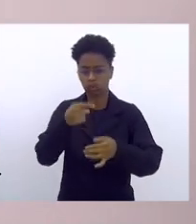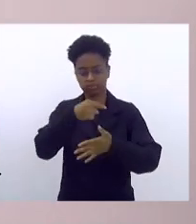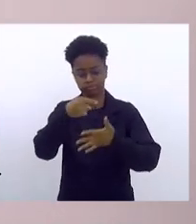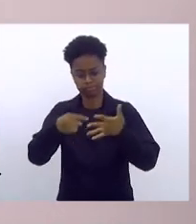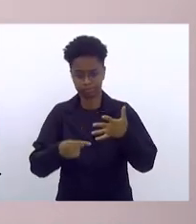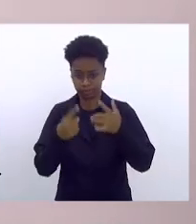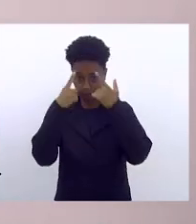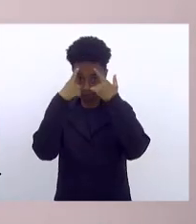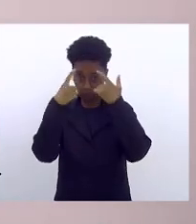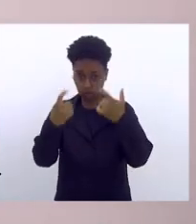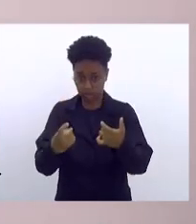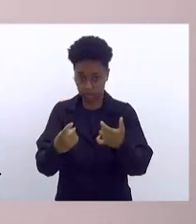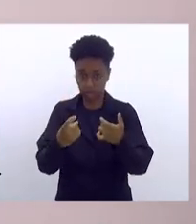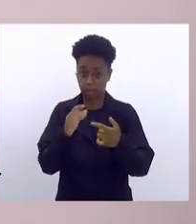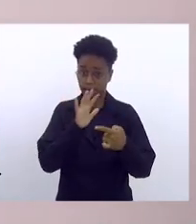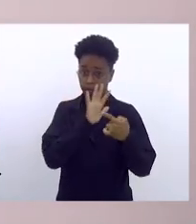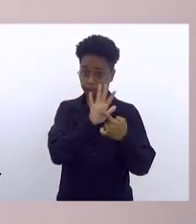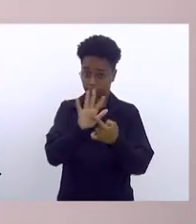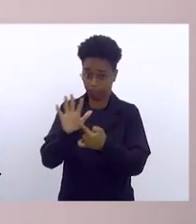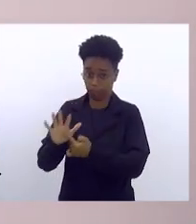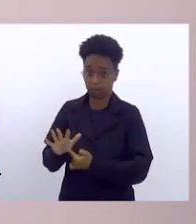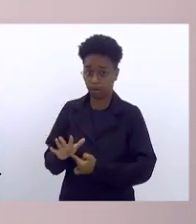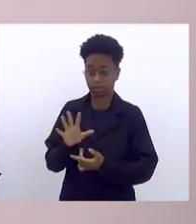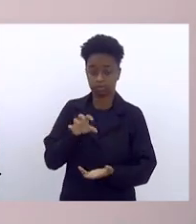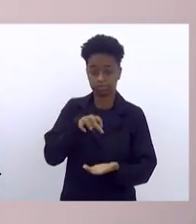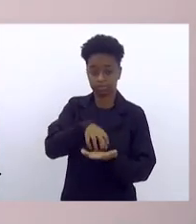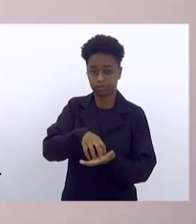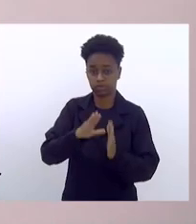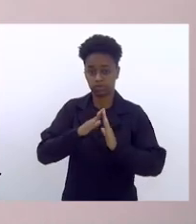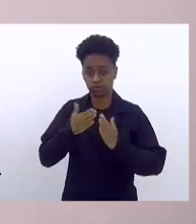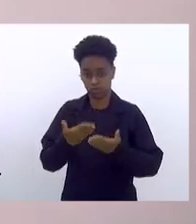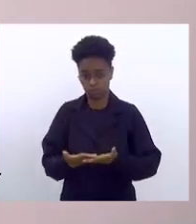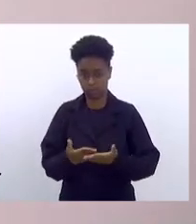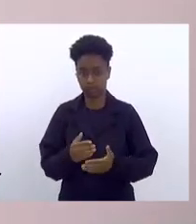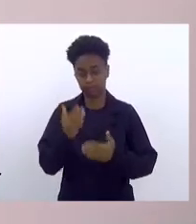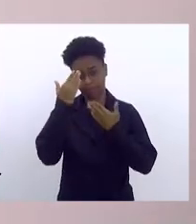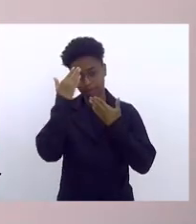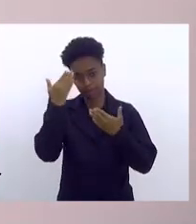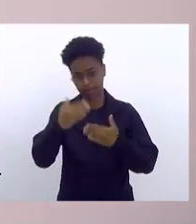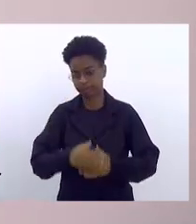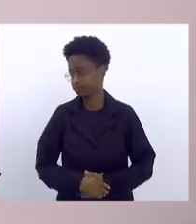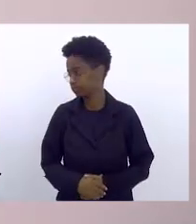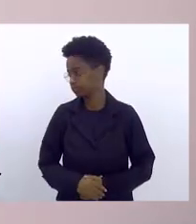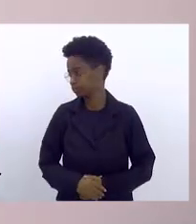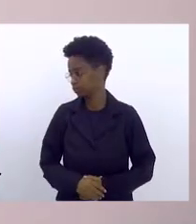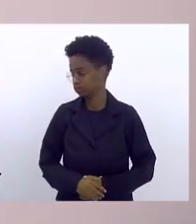violência que tem se expressado nas unidades escolares muito obrigada